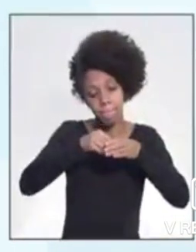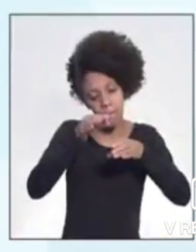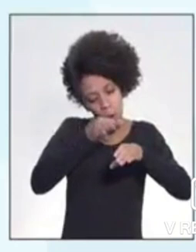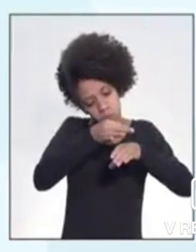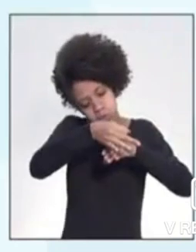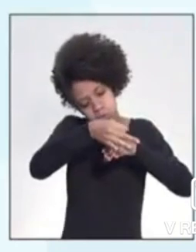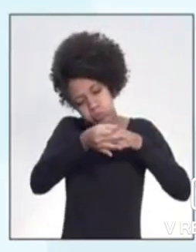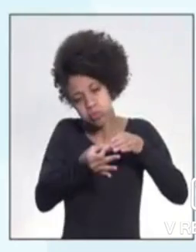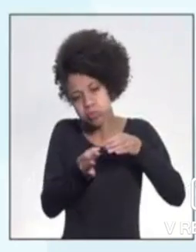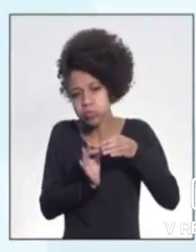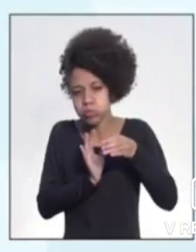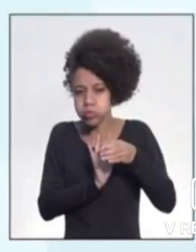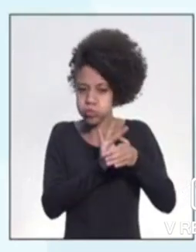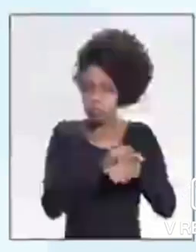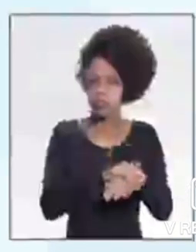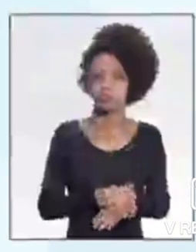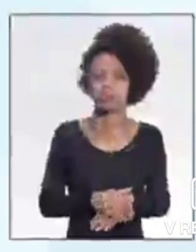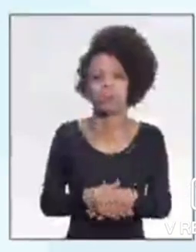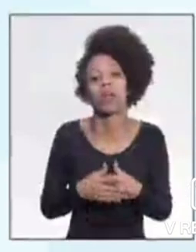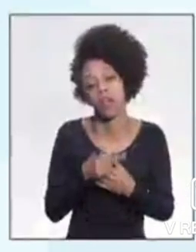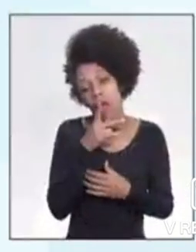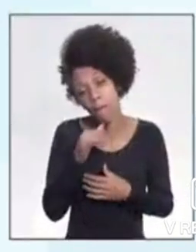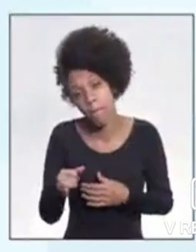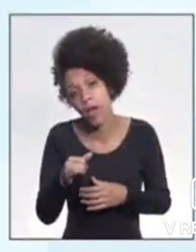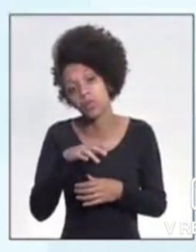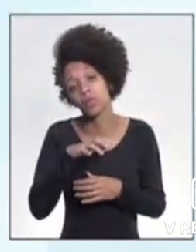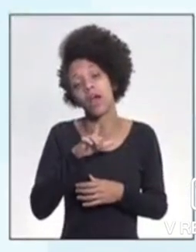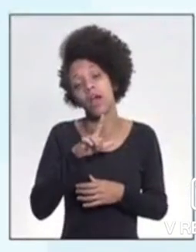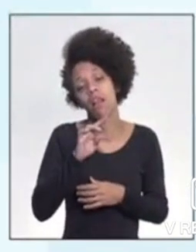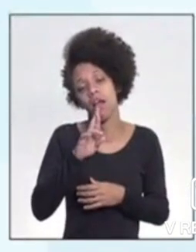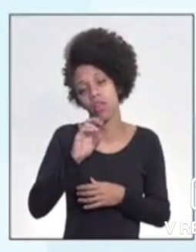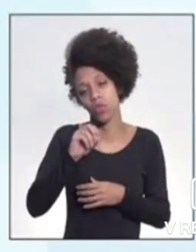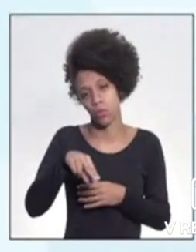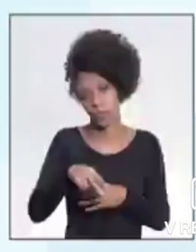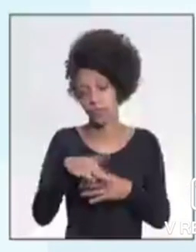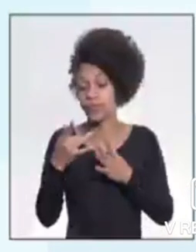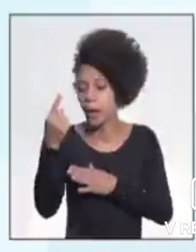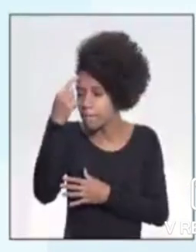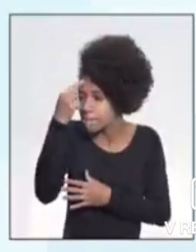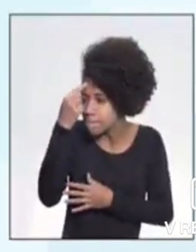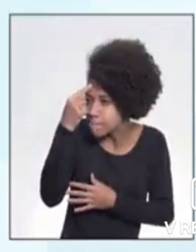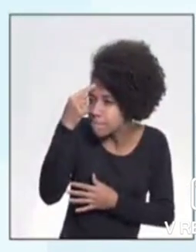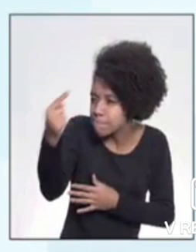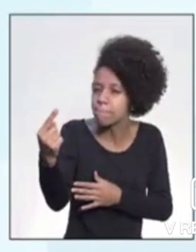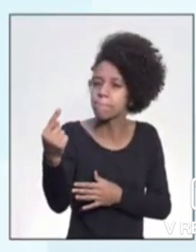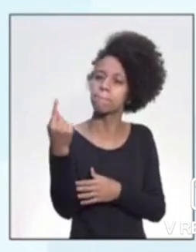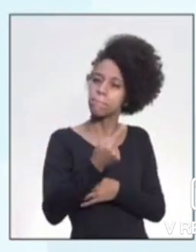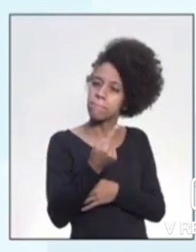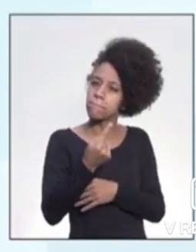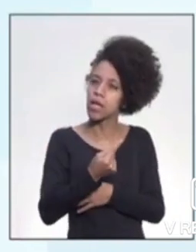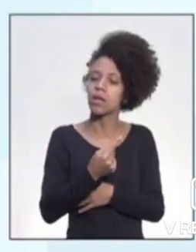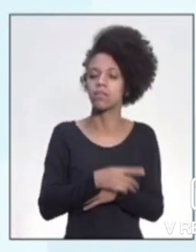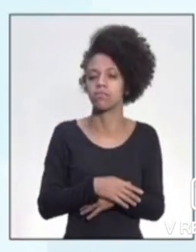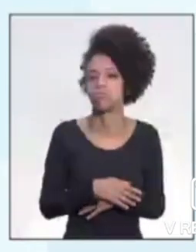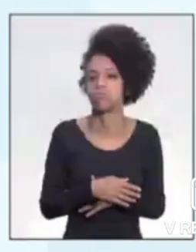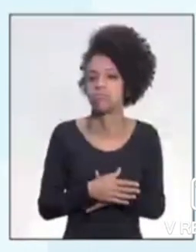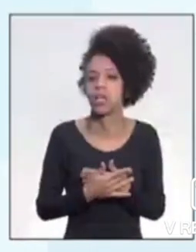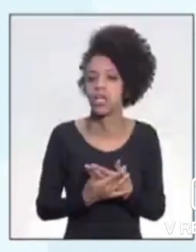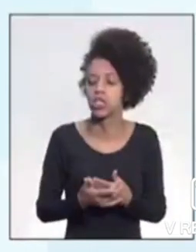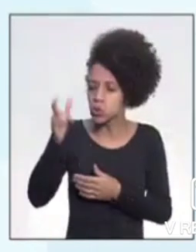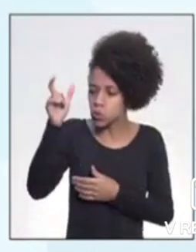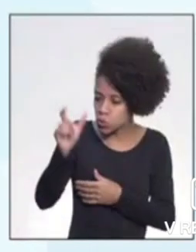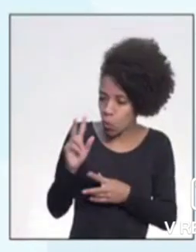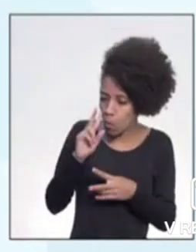pequenas com carga, que é o pai do elétron. Então a primeira pessoa que pensou, né, primeiro humano que